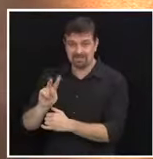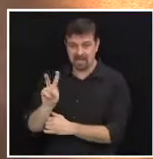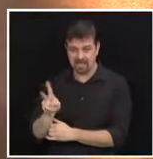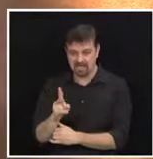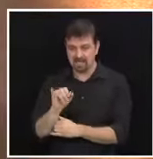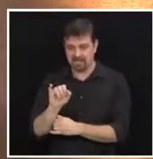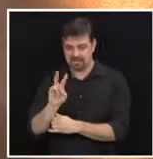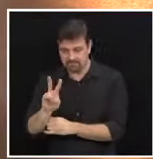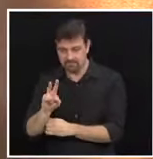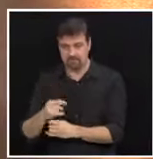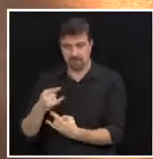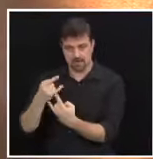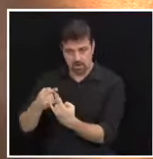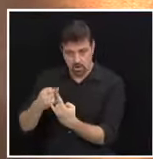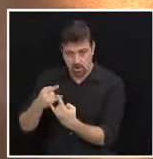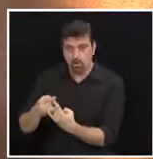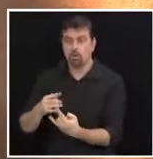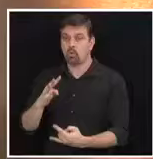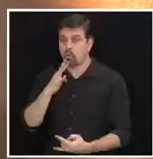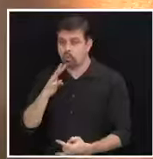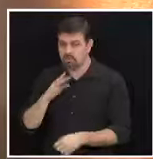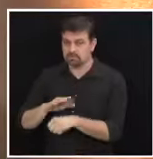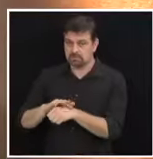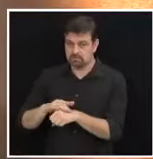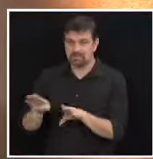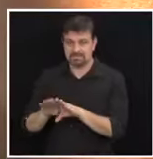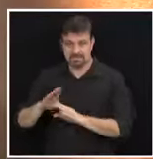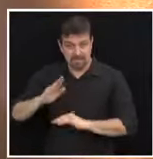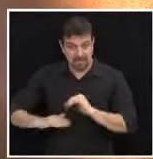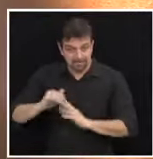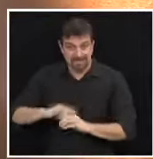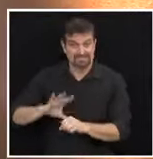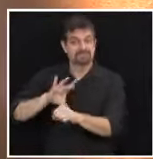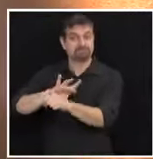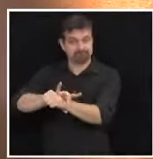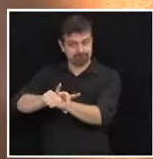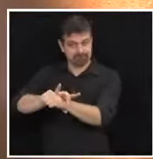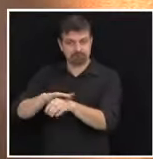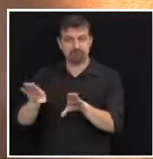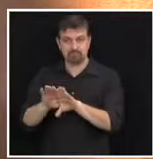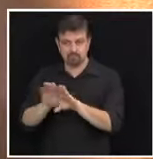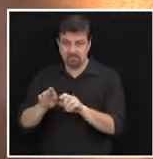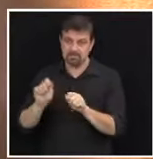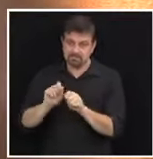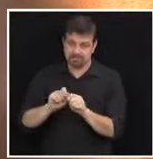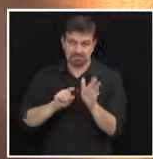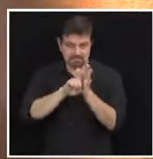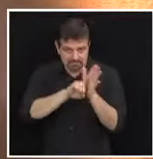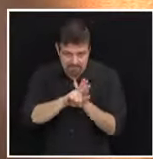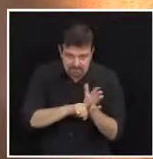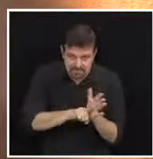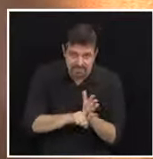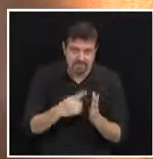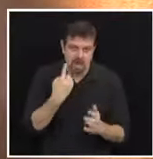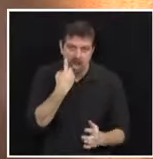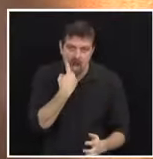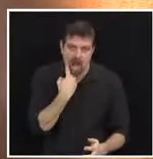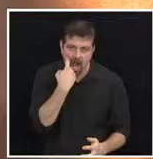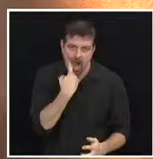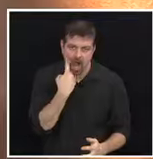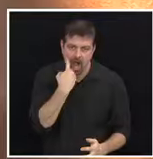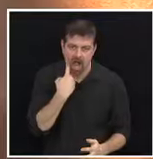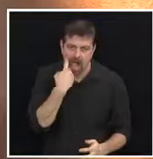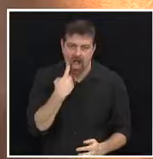de preservativo, conhecimento, incorporação de práticas seguras, mas também realizar o teste, para que a gente descubra o maior número